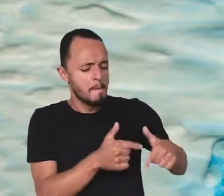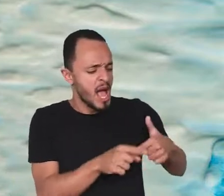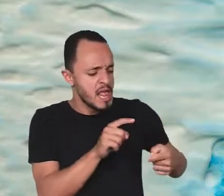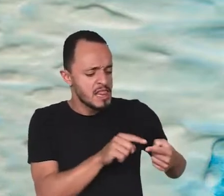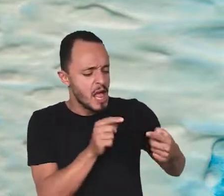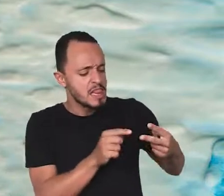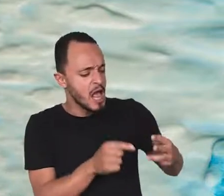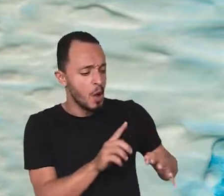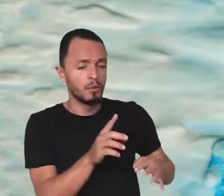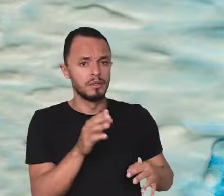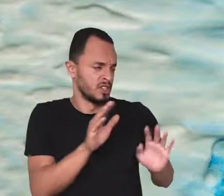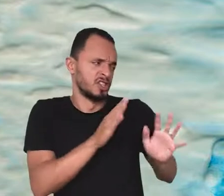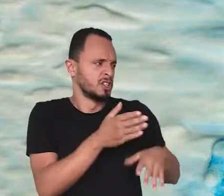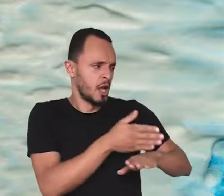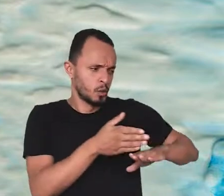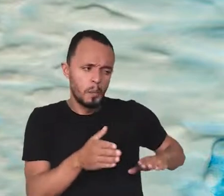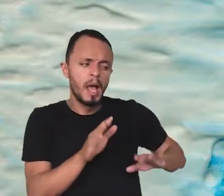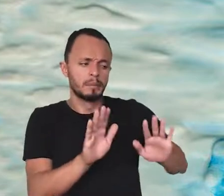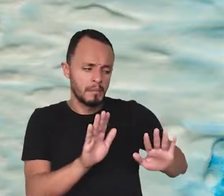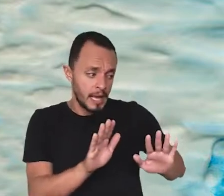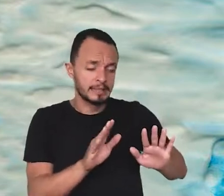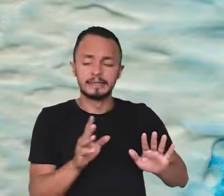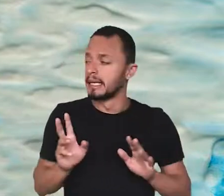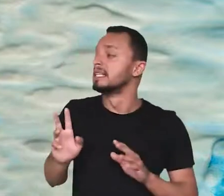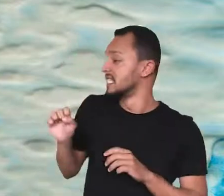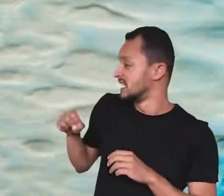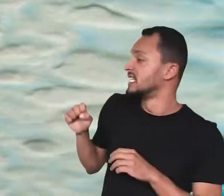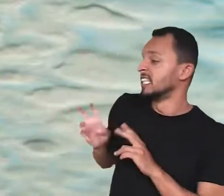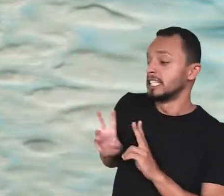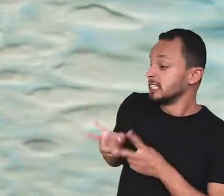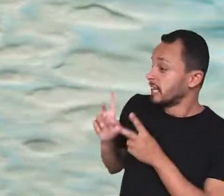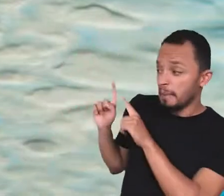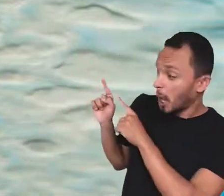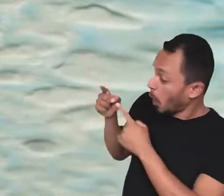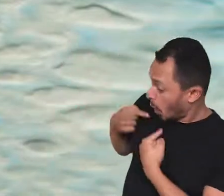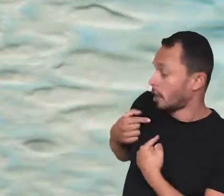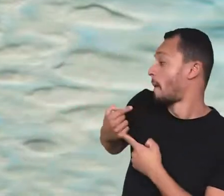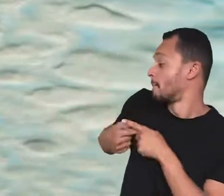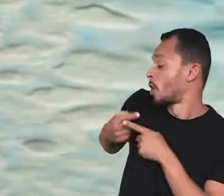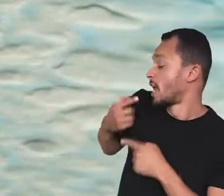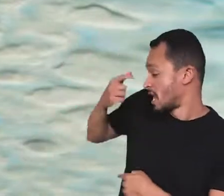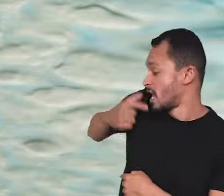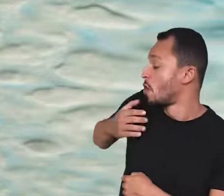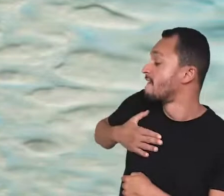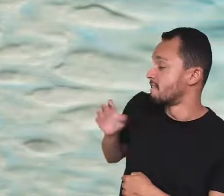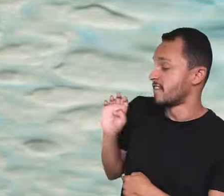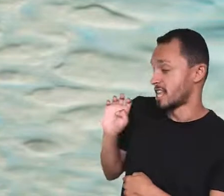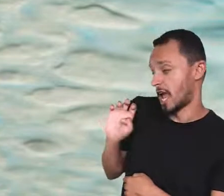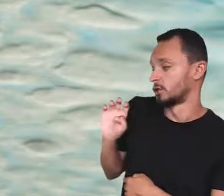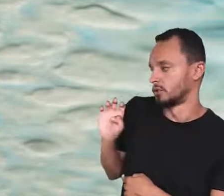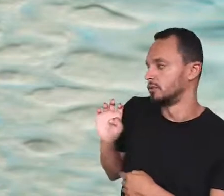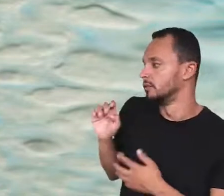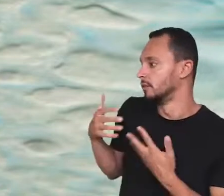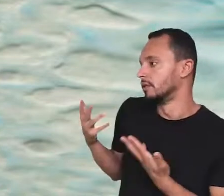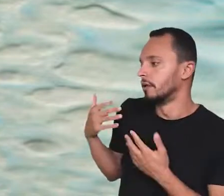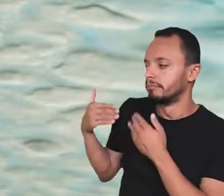trabalhava. Com isso, a gente já tava até acostumado, né? É. E ela sempre implicava comigo porque sou um viado. Já tava